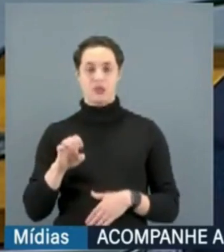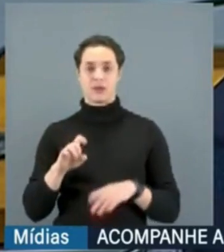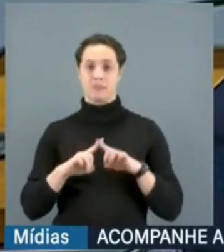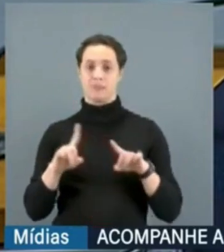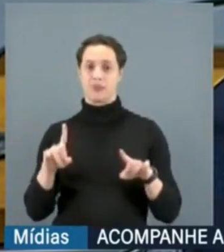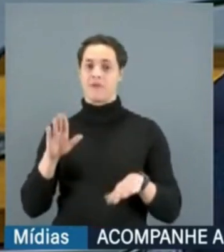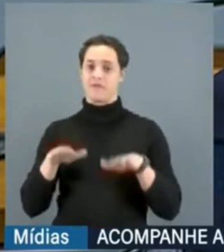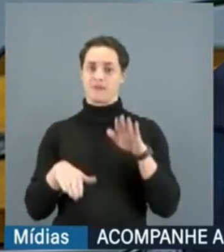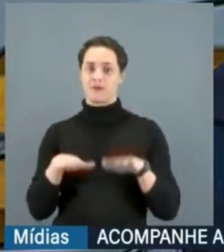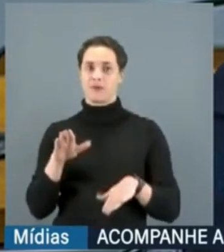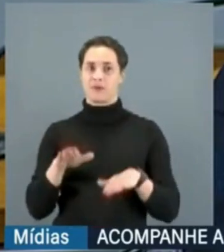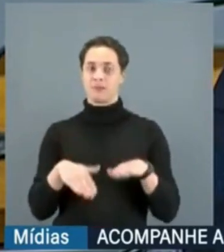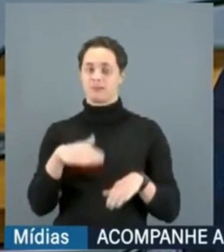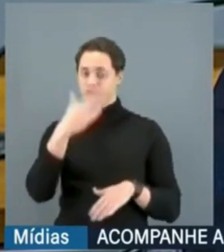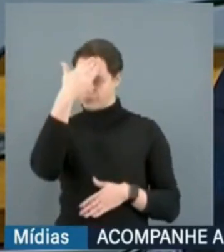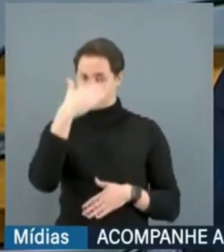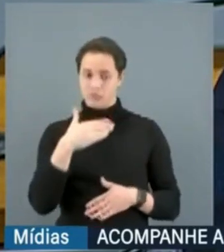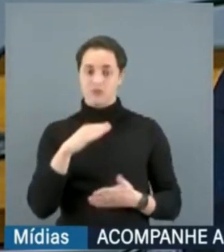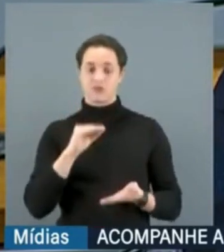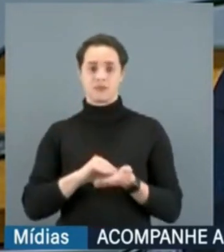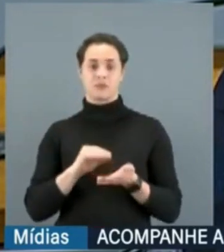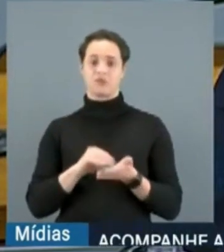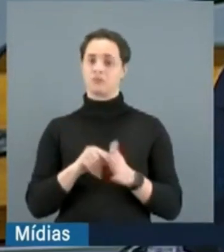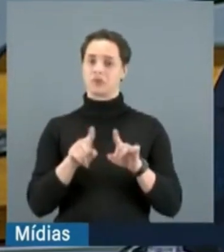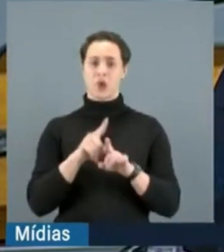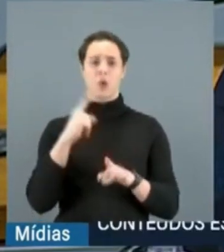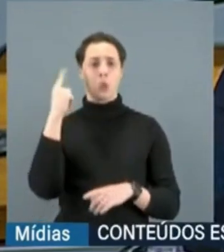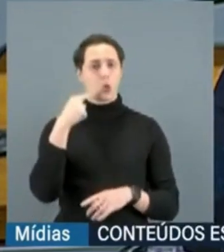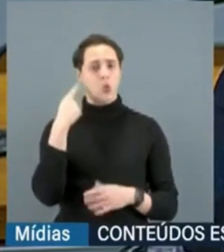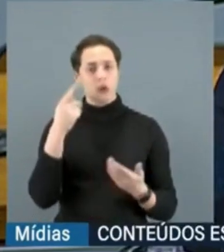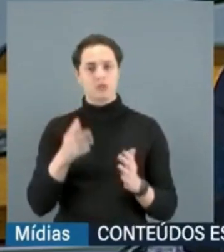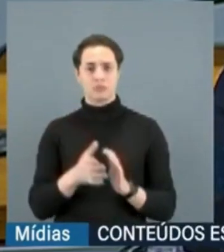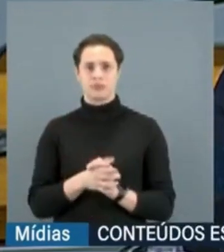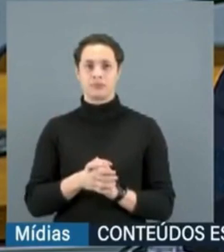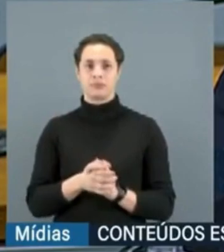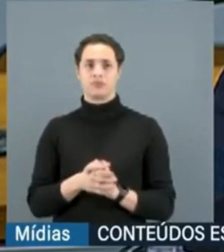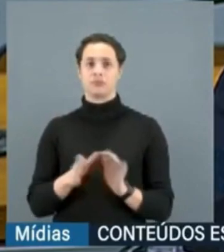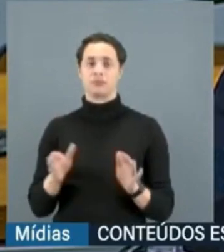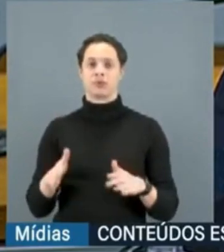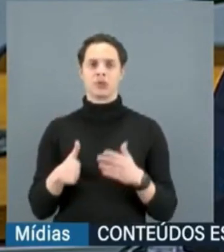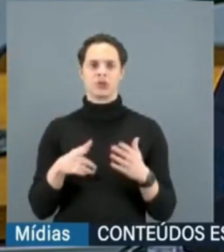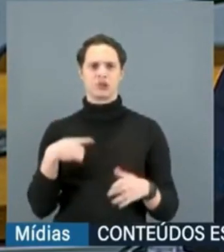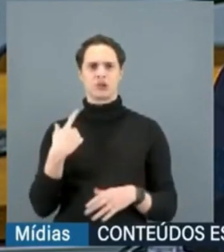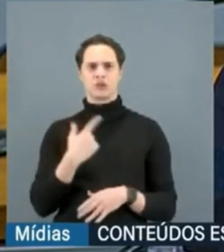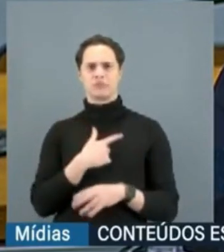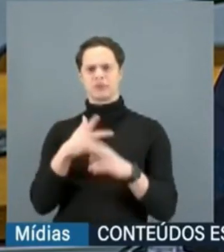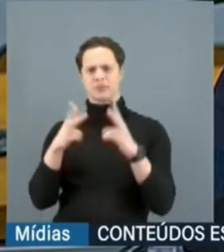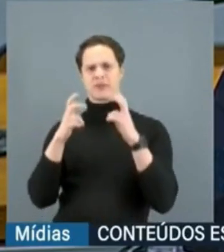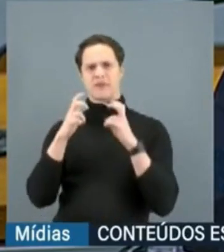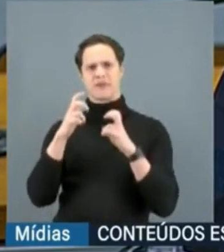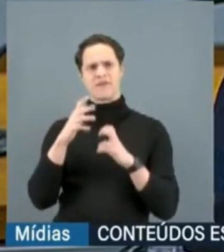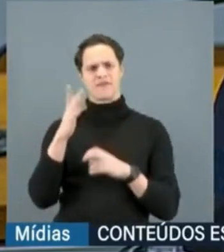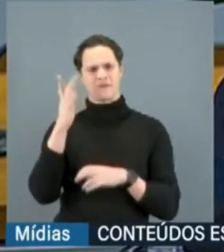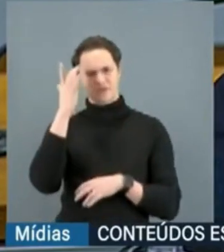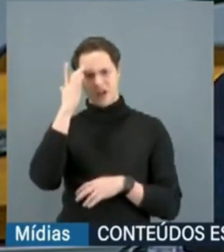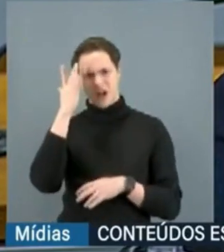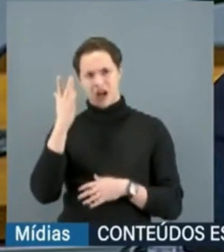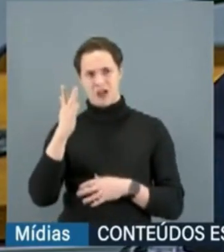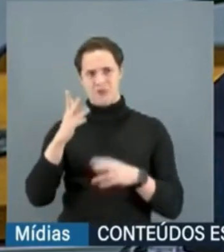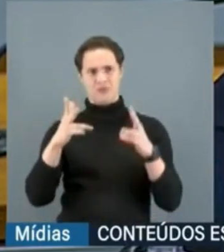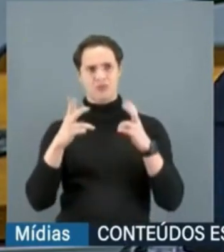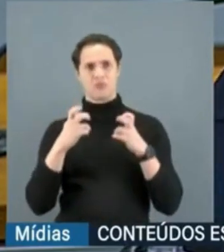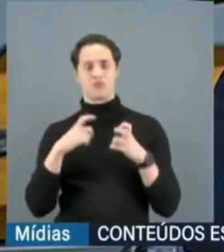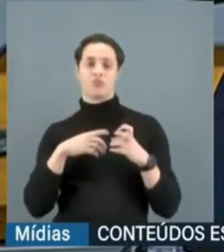alguns elementos probatórios também é eloquente. E nós não vislumbramos com facilidade, pelo menos até agora, e podemos